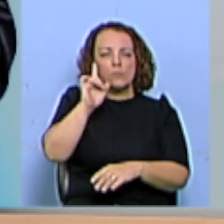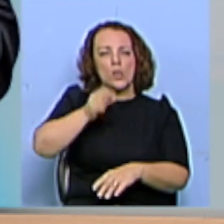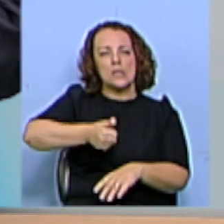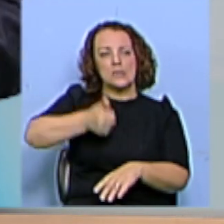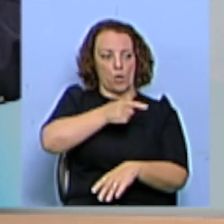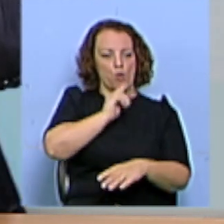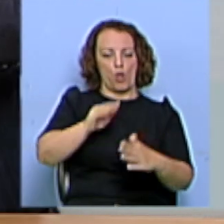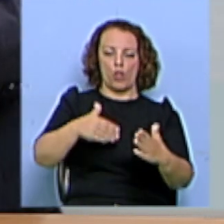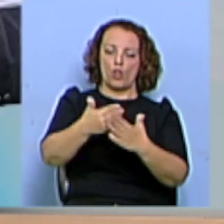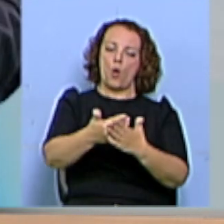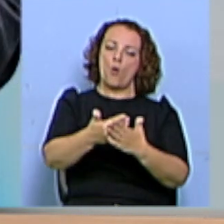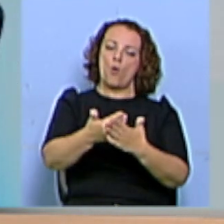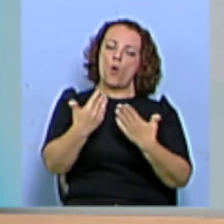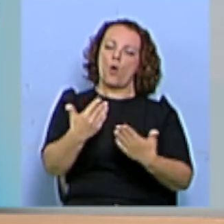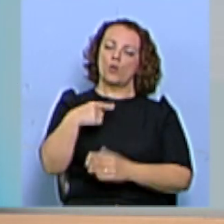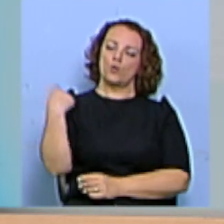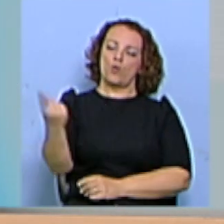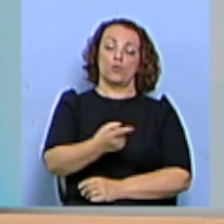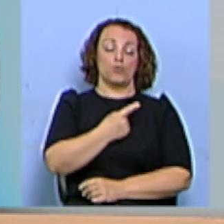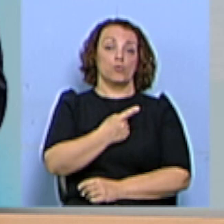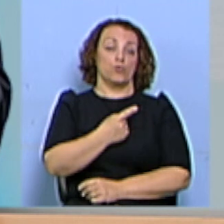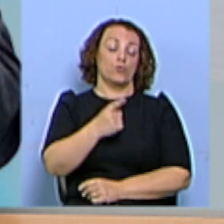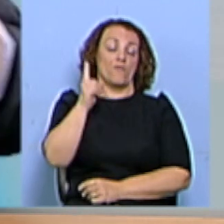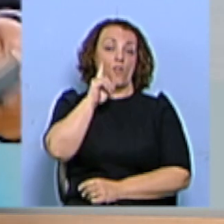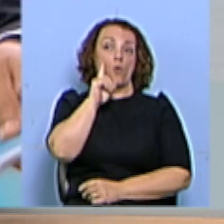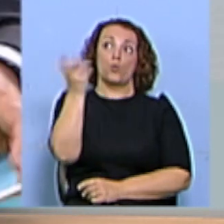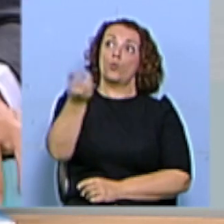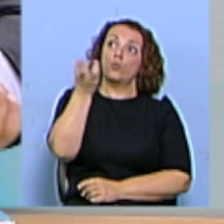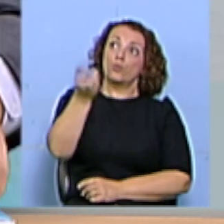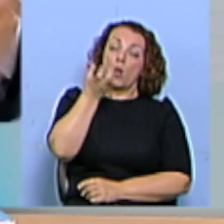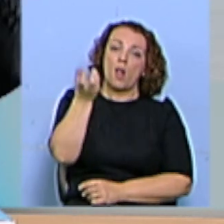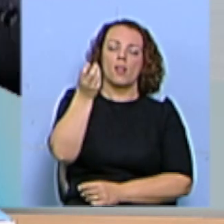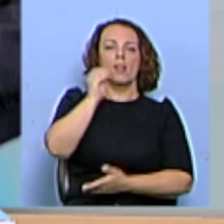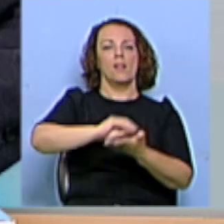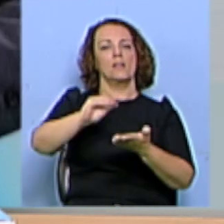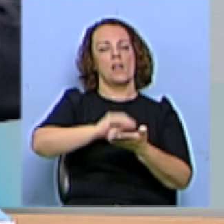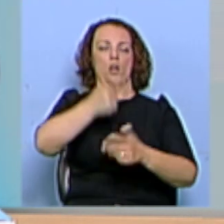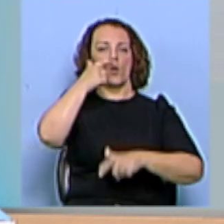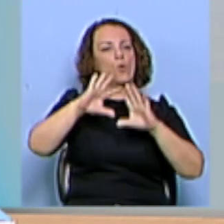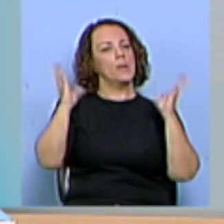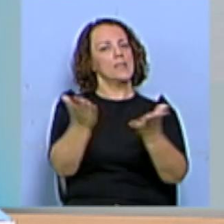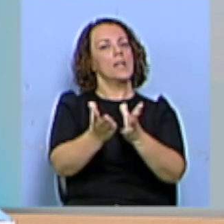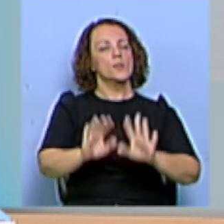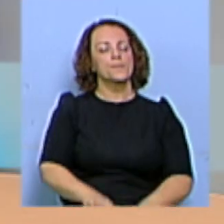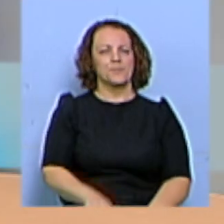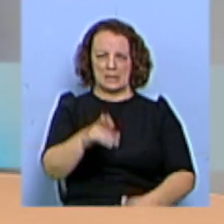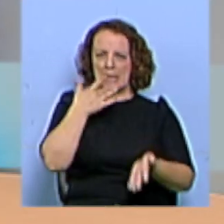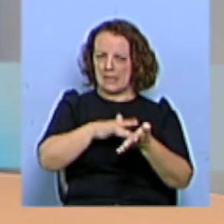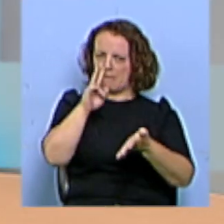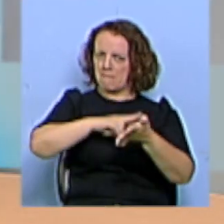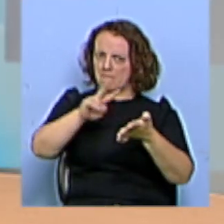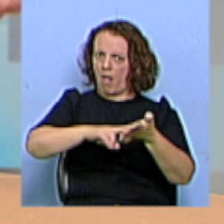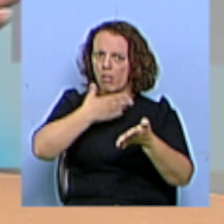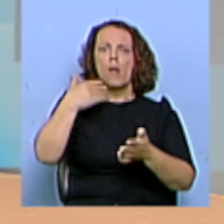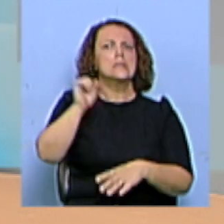eles deram para este património, que também é o nosso, que é o património cultural e literário da humanidade. Um livro de fácil leitura que pode